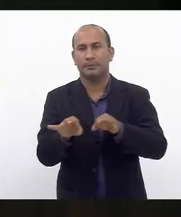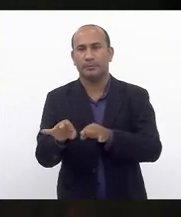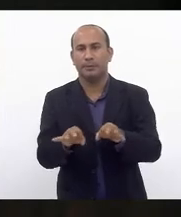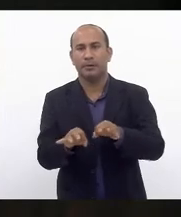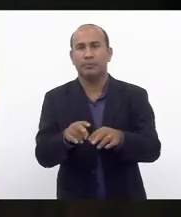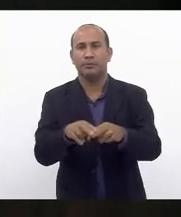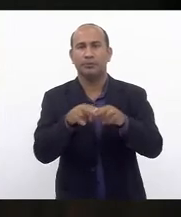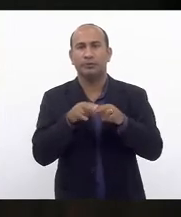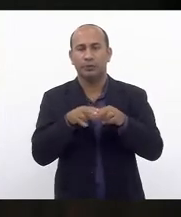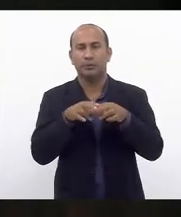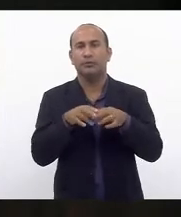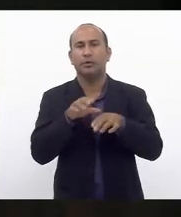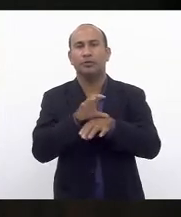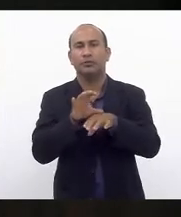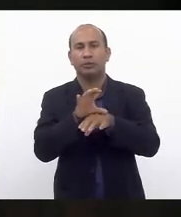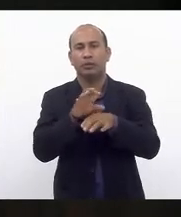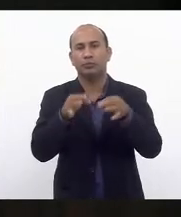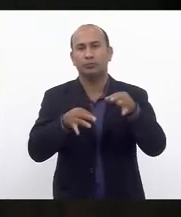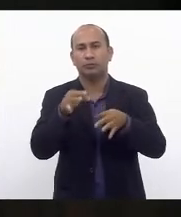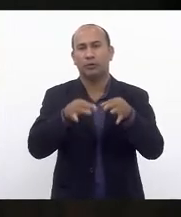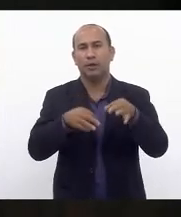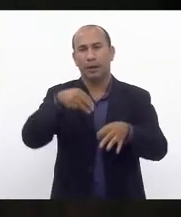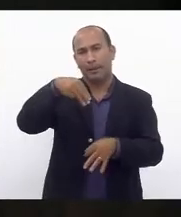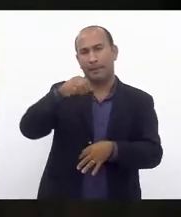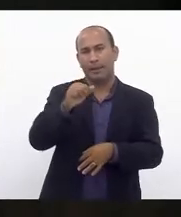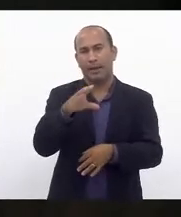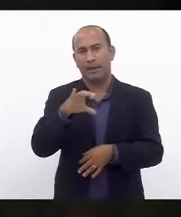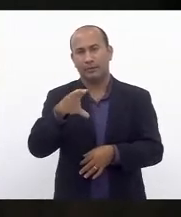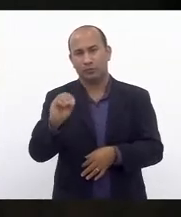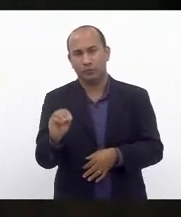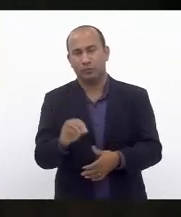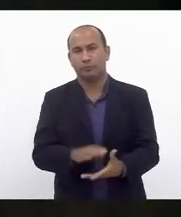parecer pela Comissão de Constituição e Justiça, deputado Márcio Pacheco.